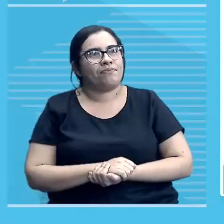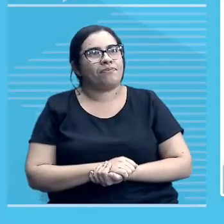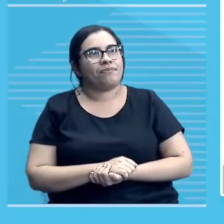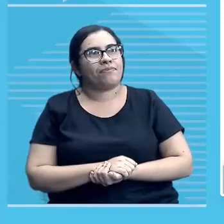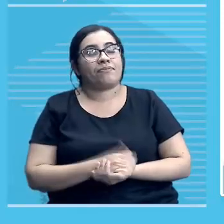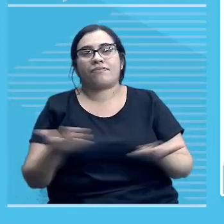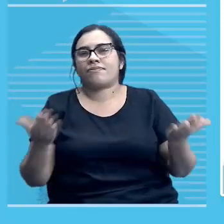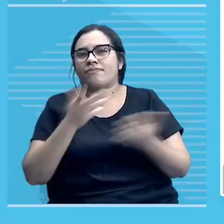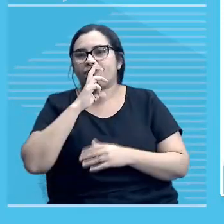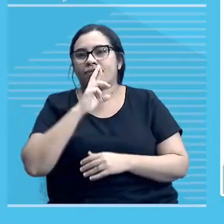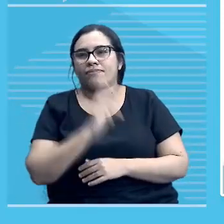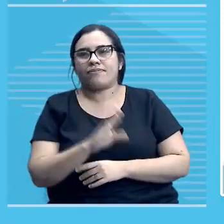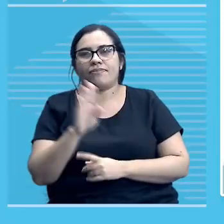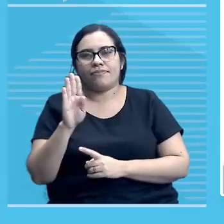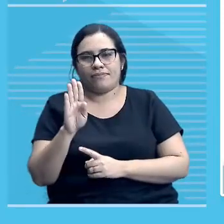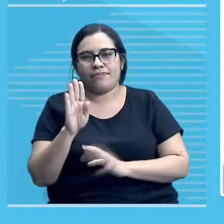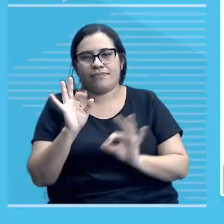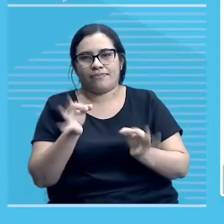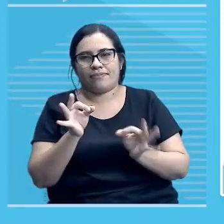Então, bora resolver aqui a letra B.